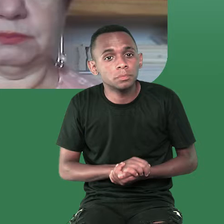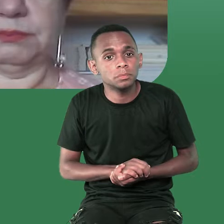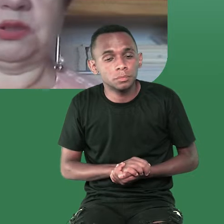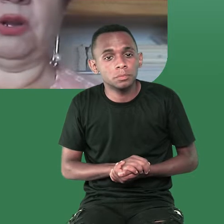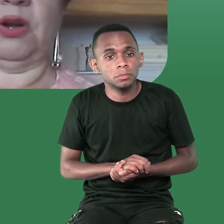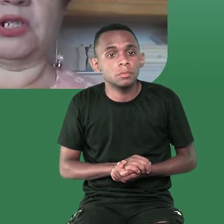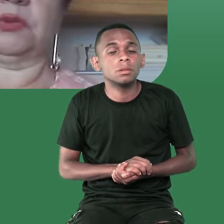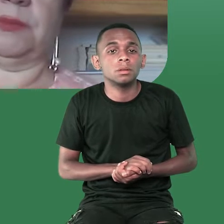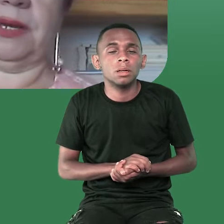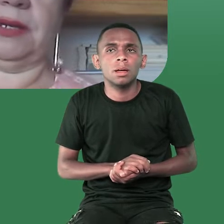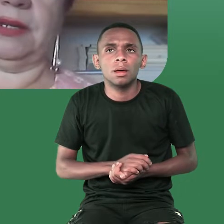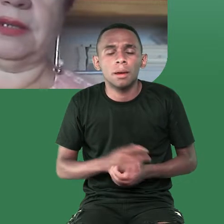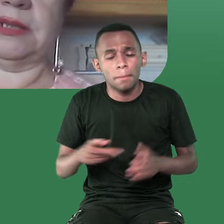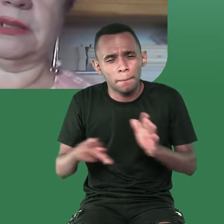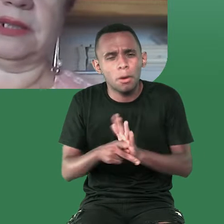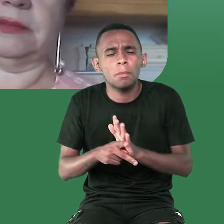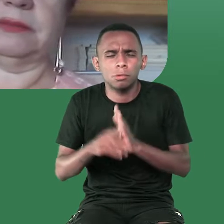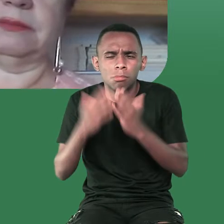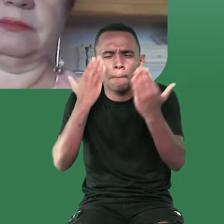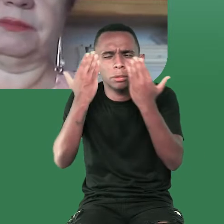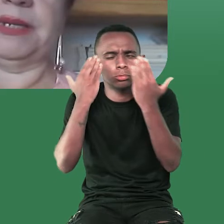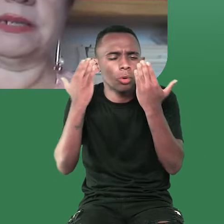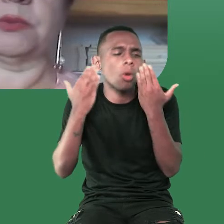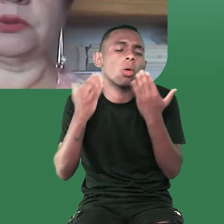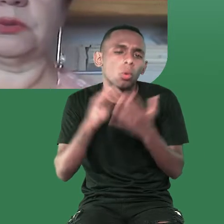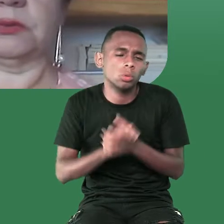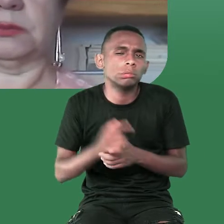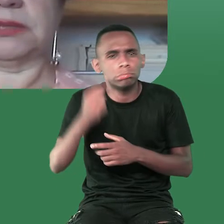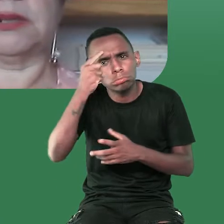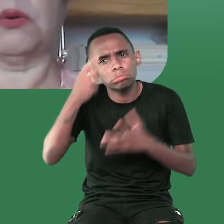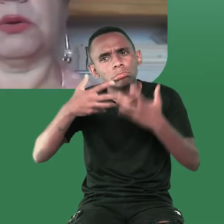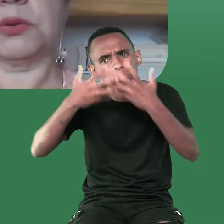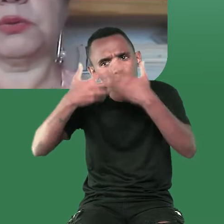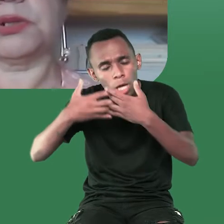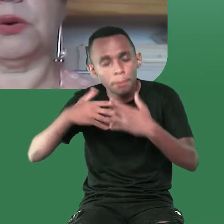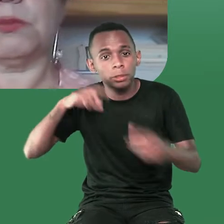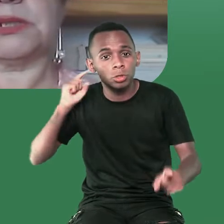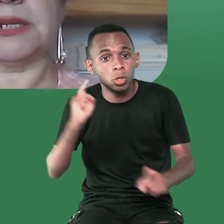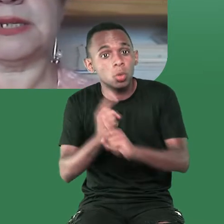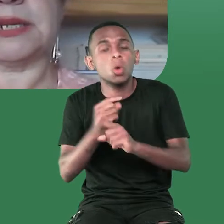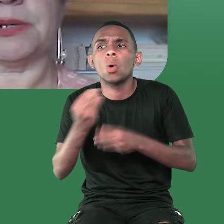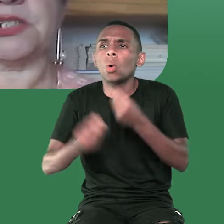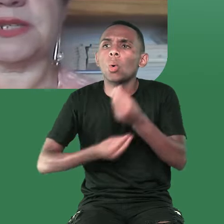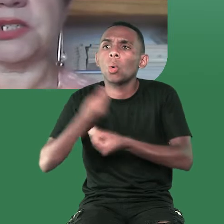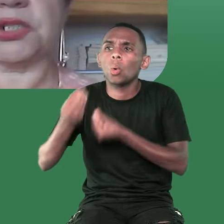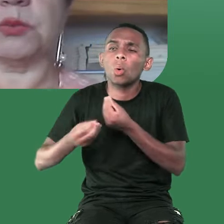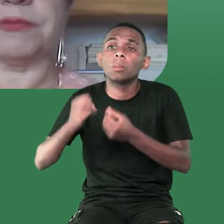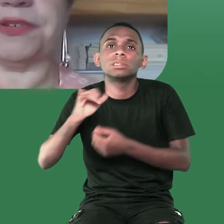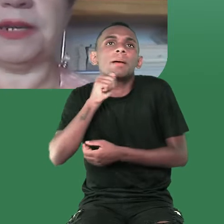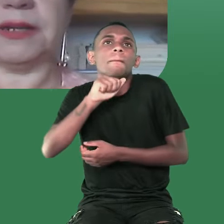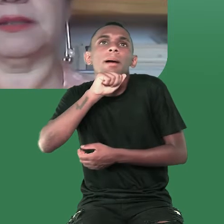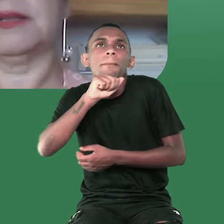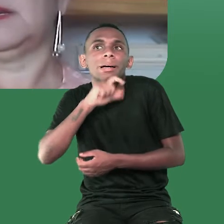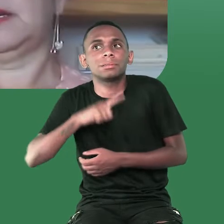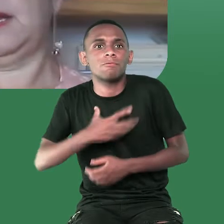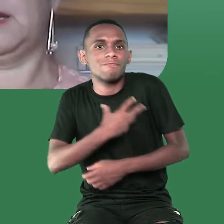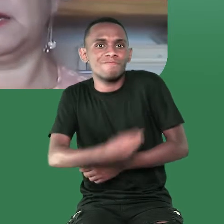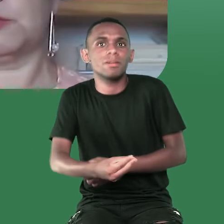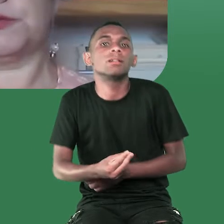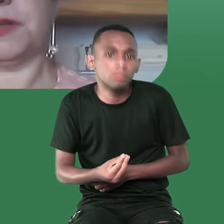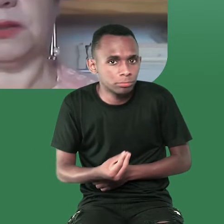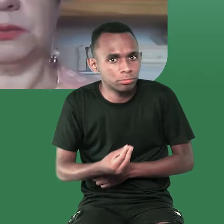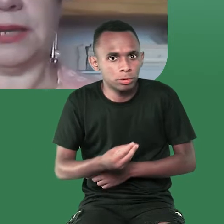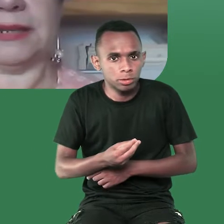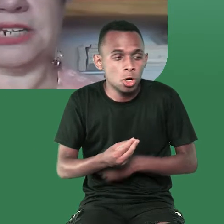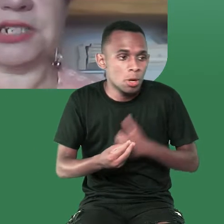bem psicológico também, né? Assim, ela pensa muito nesse encontro de como seria se a mãe tivesse tido uma filha, né,